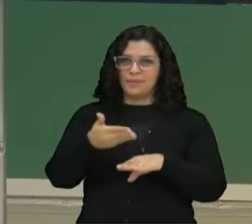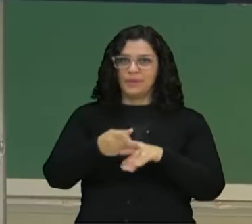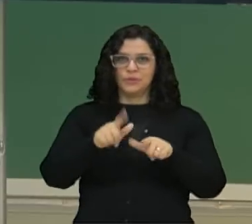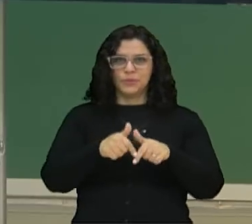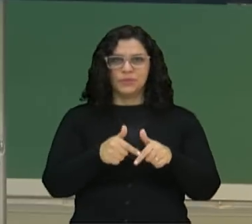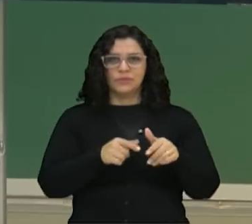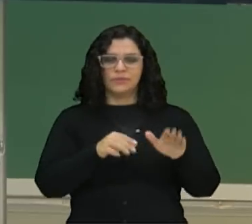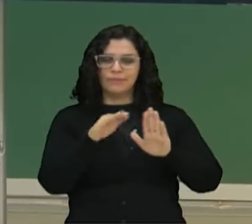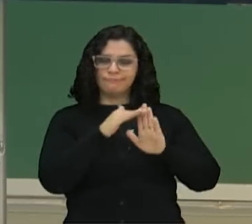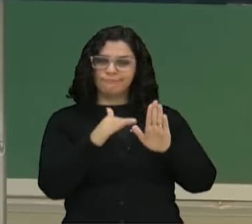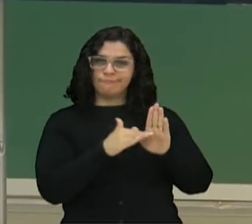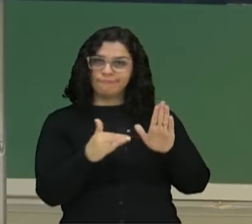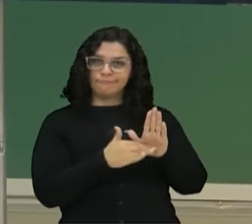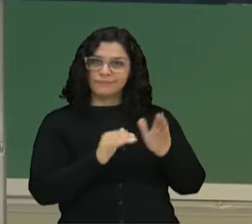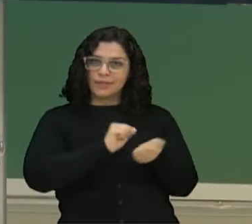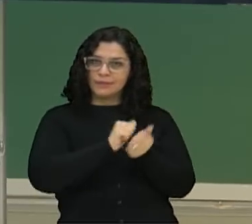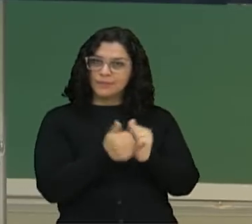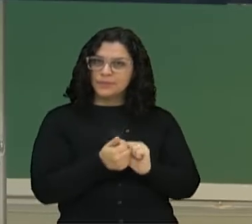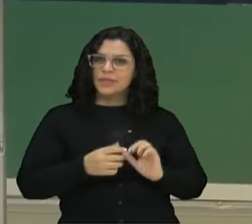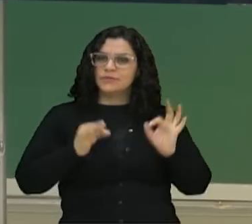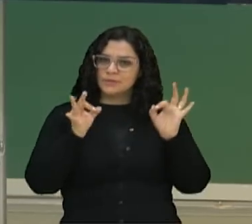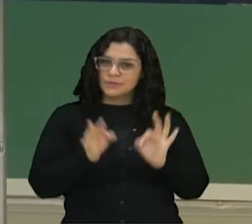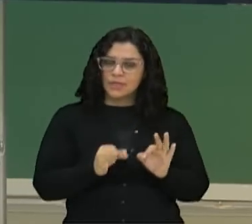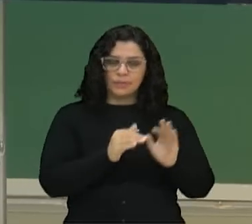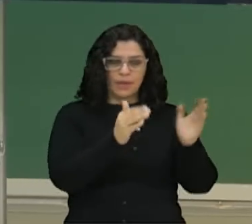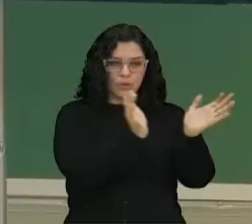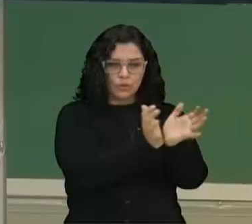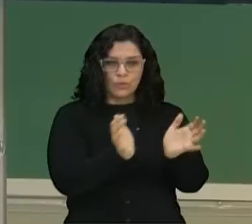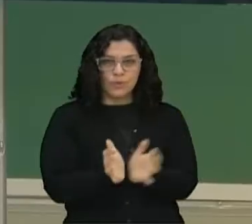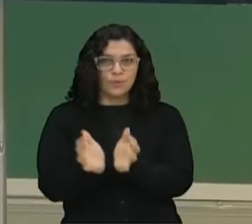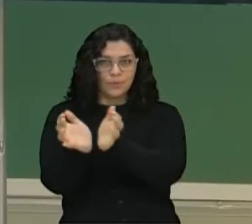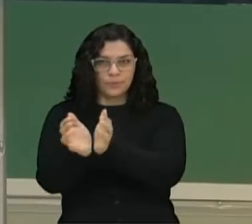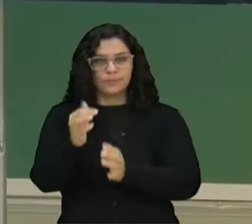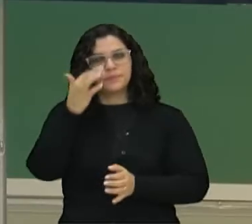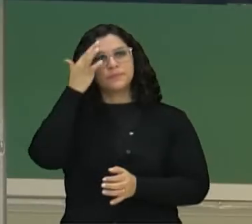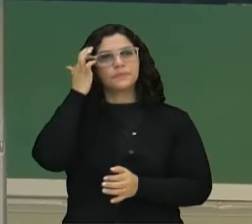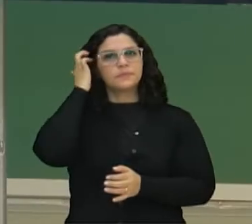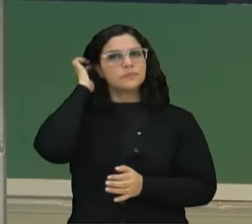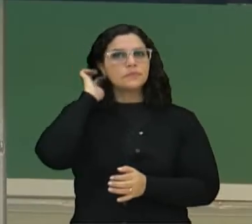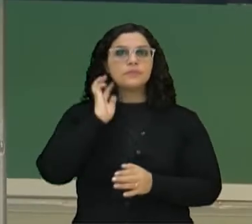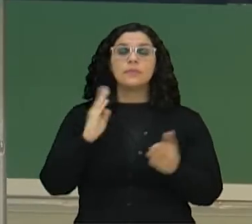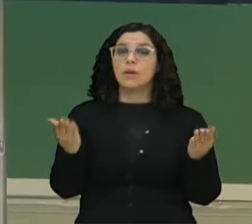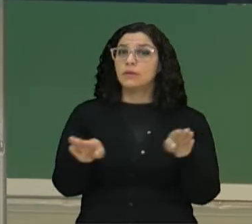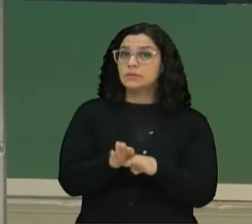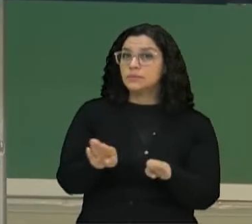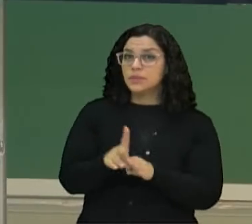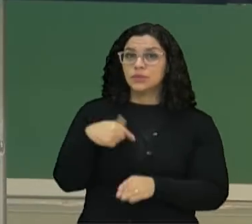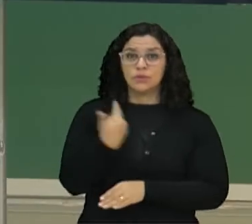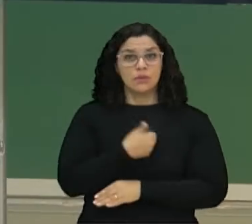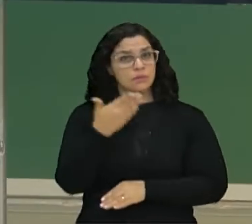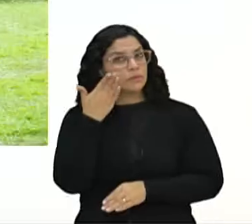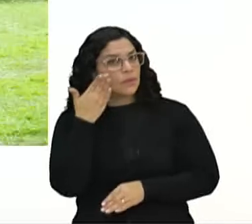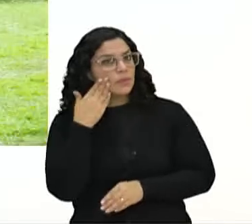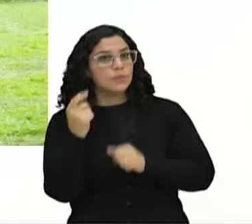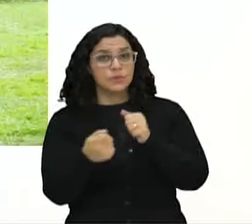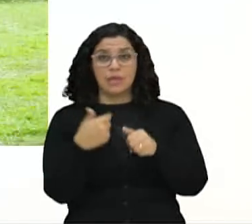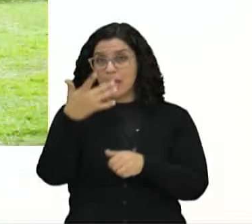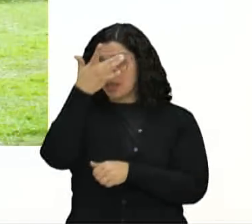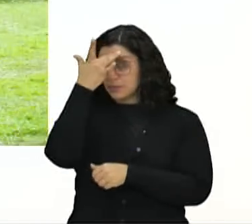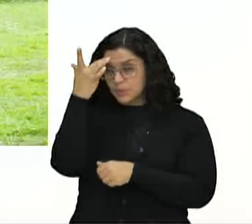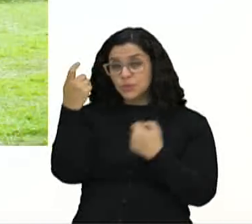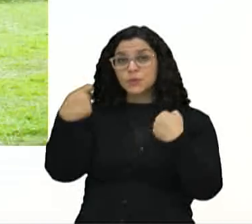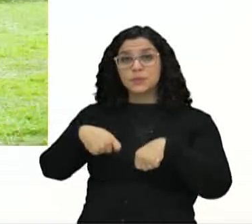Então, com os percursos bem adaptados para cada nível de participante. Também sabemos que os participantes